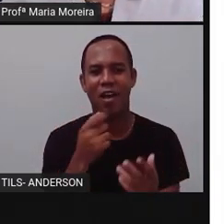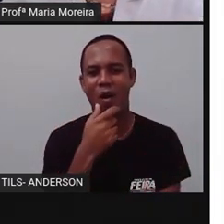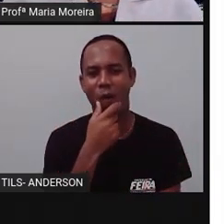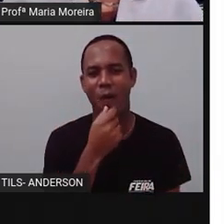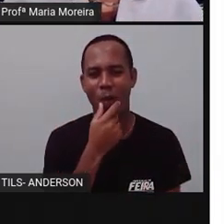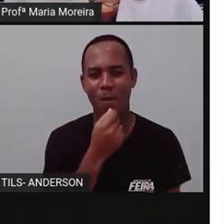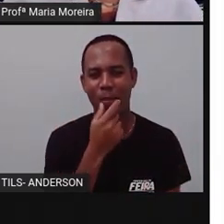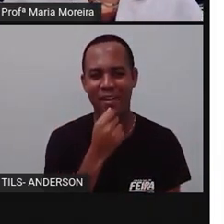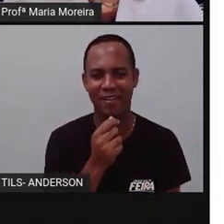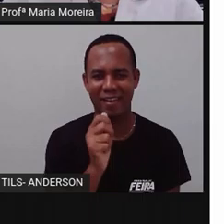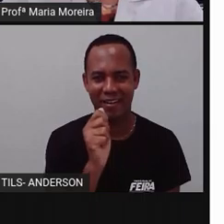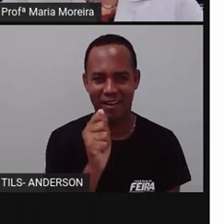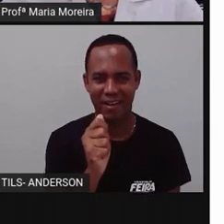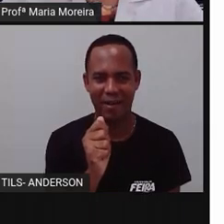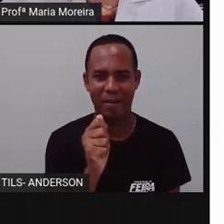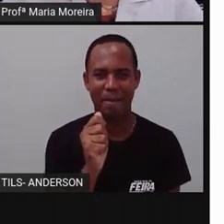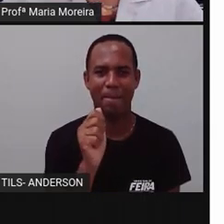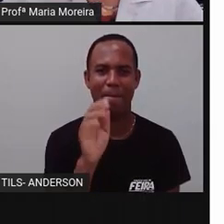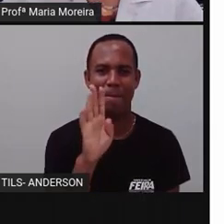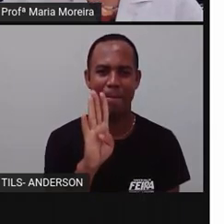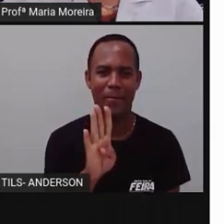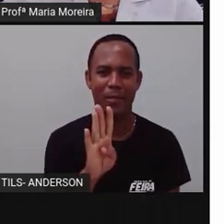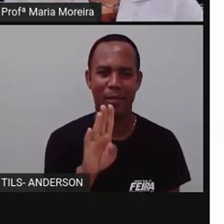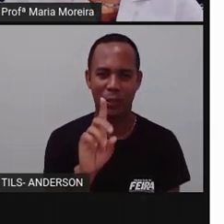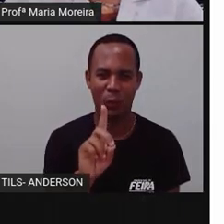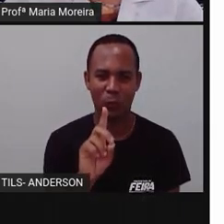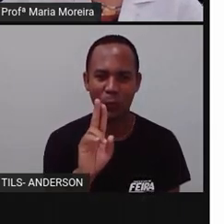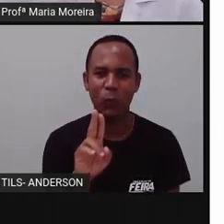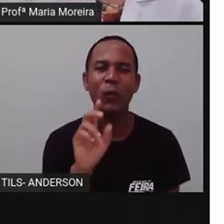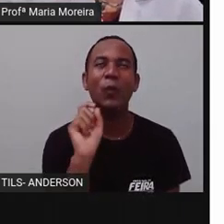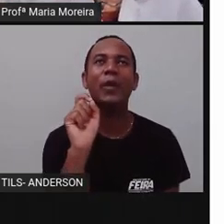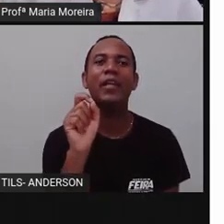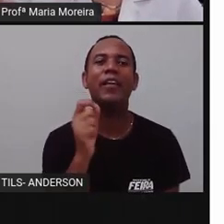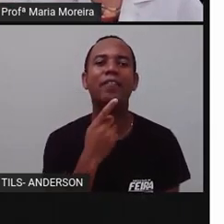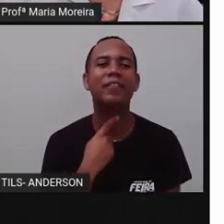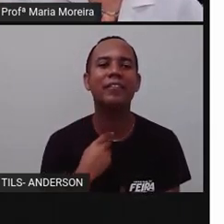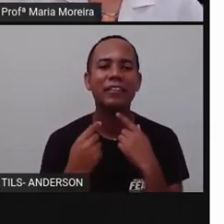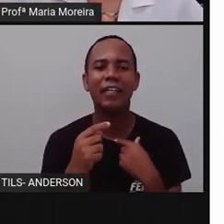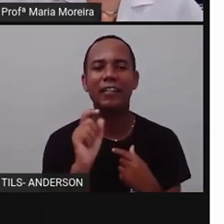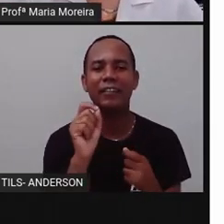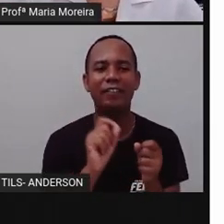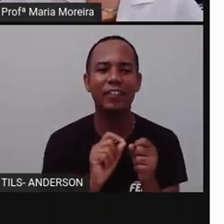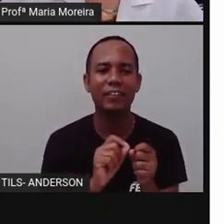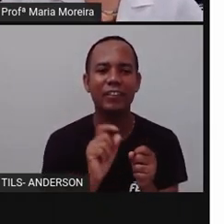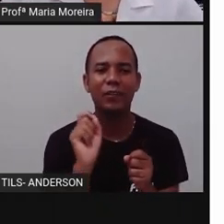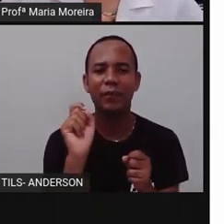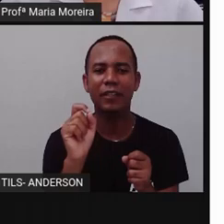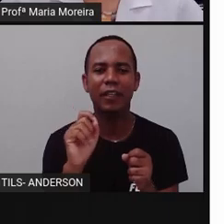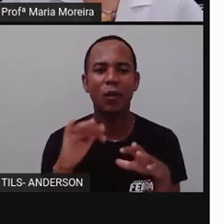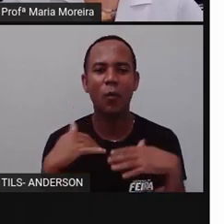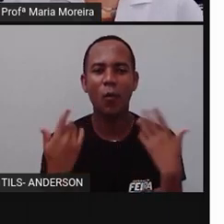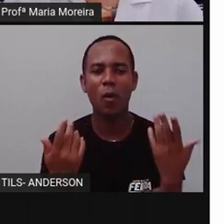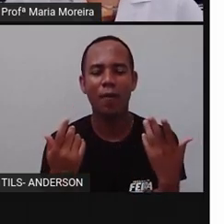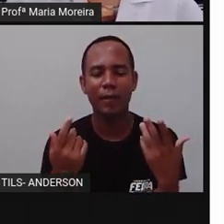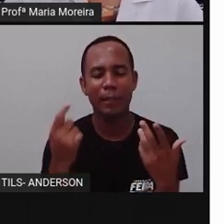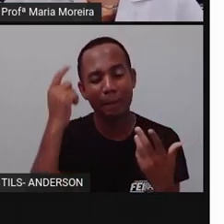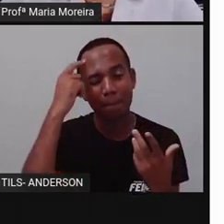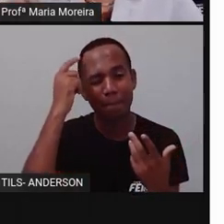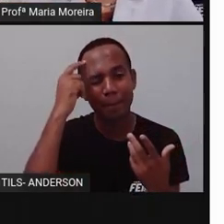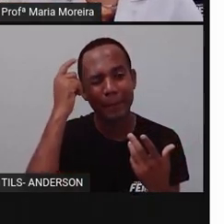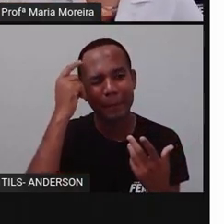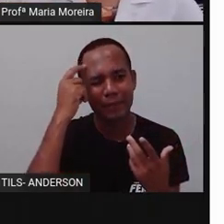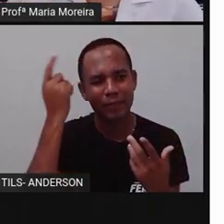ao chefe da aldeia? Qual foi a proposta? Ele queria fazer o quê? A Pró, inclusive, já disse aqui. Qual era a intenção com a proposta?